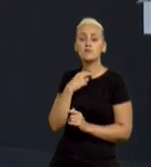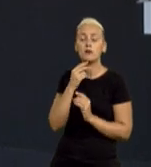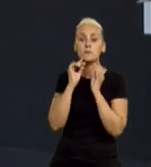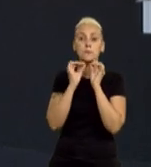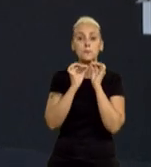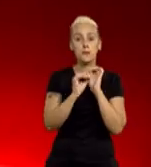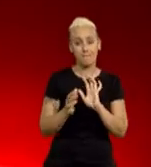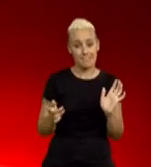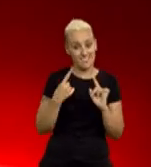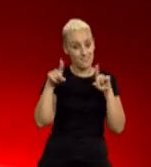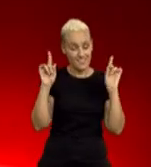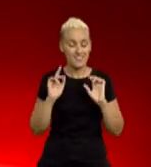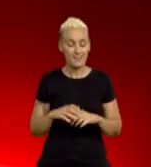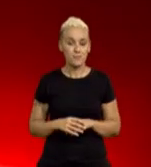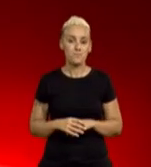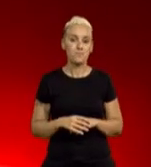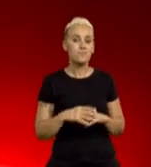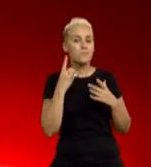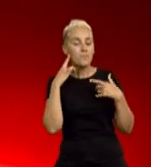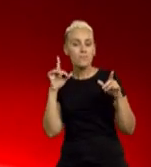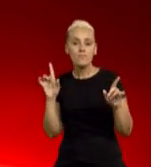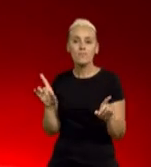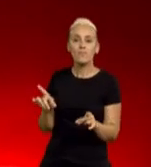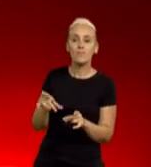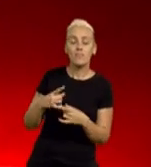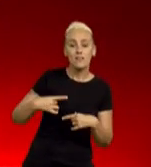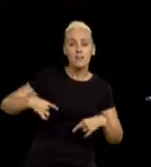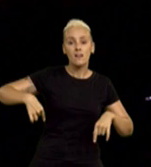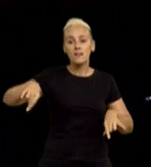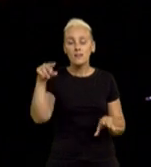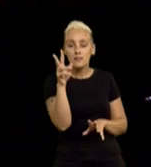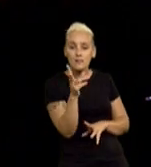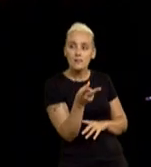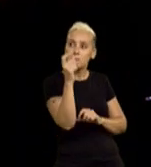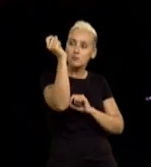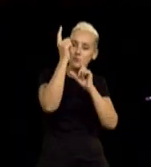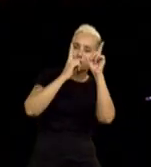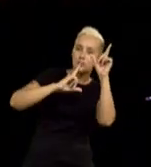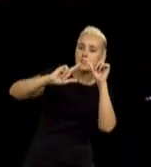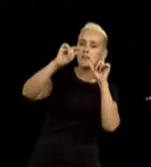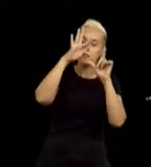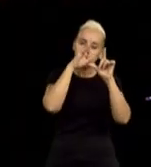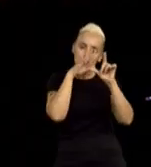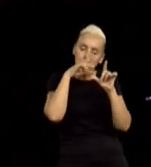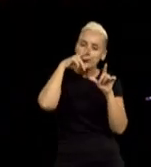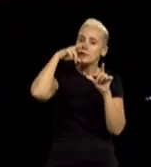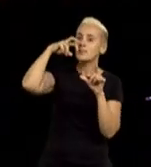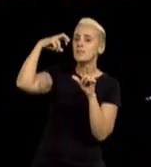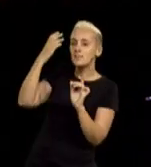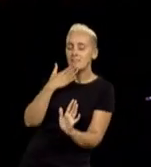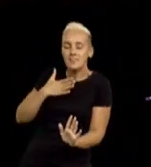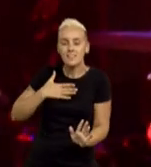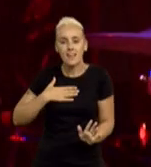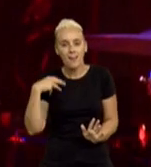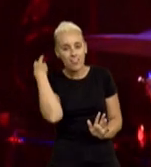altura também. Is it the perfume of the stars, the light that slips